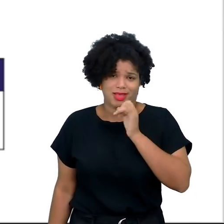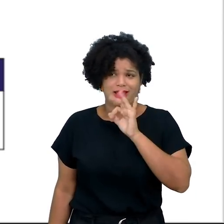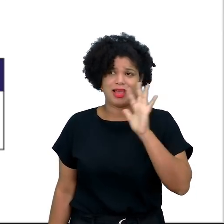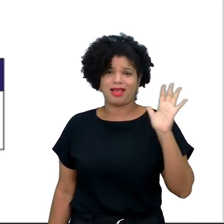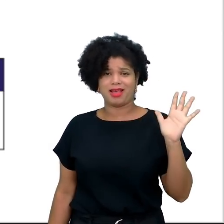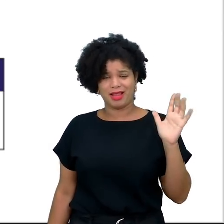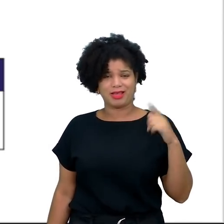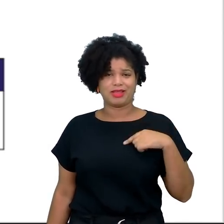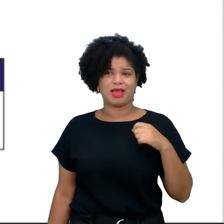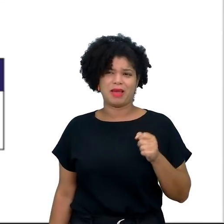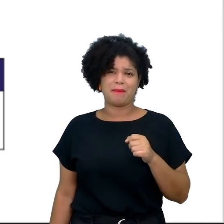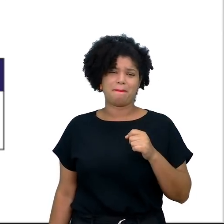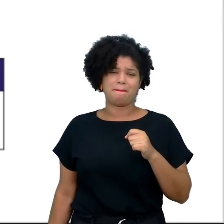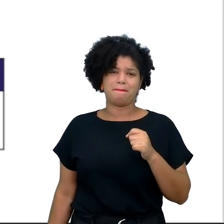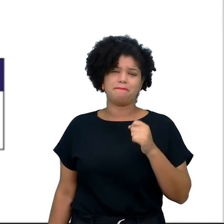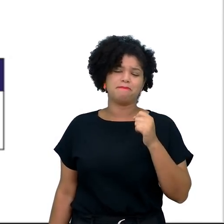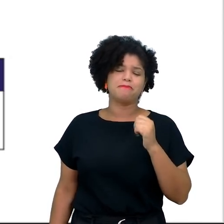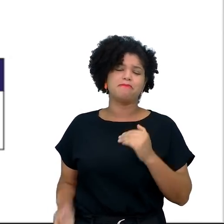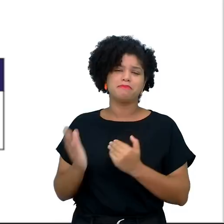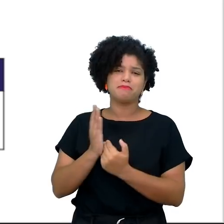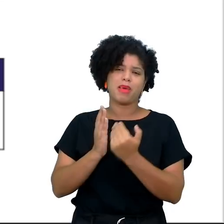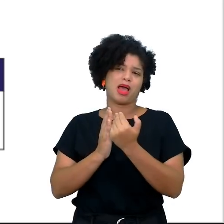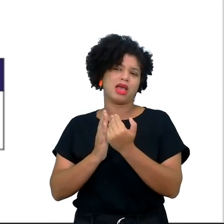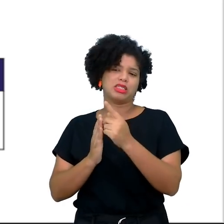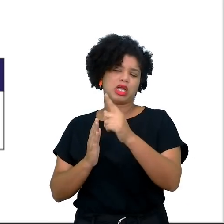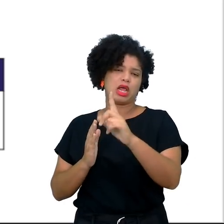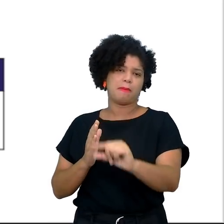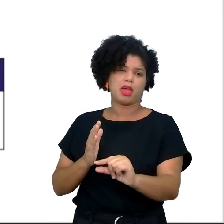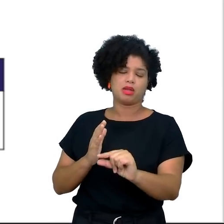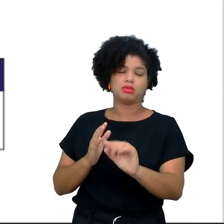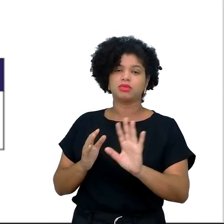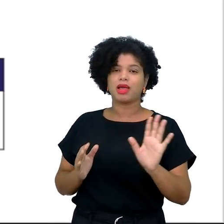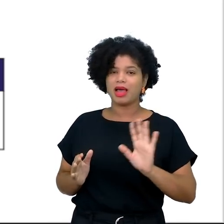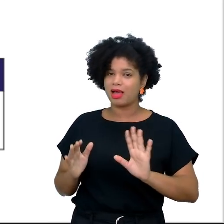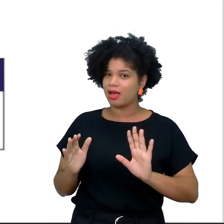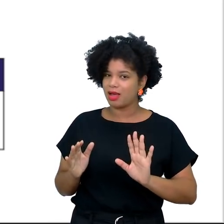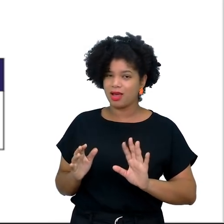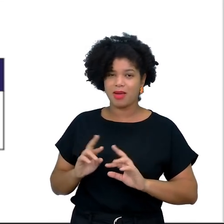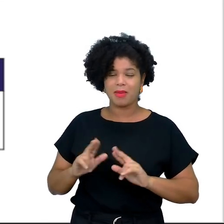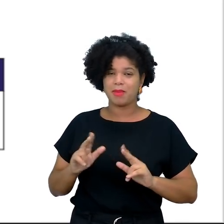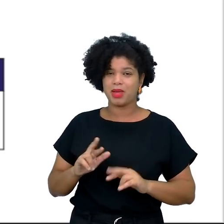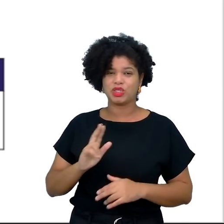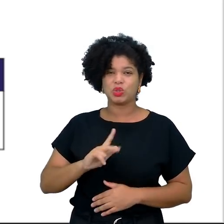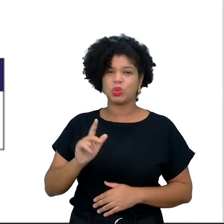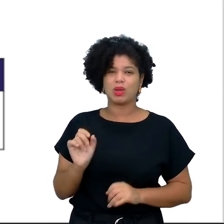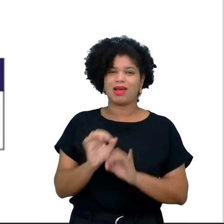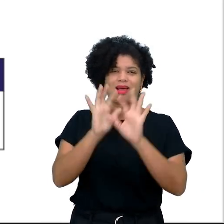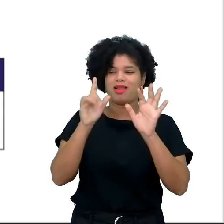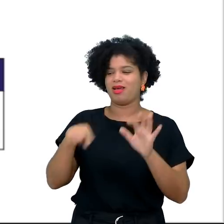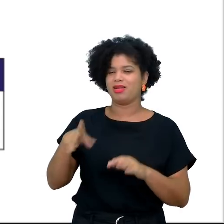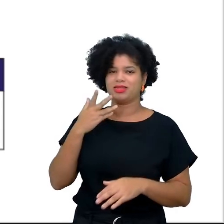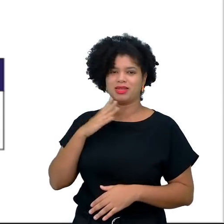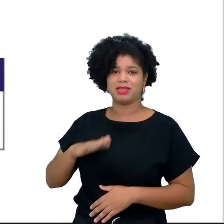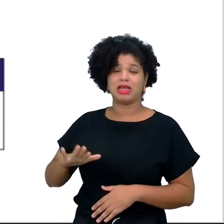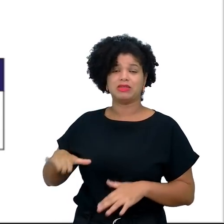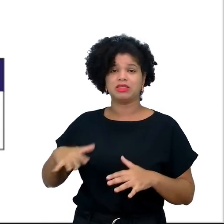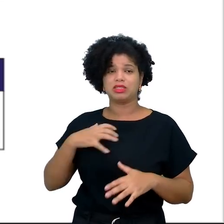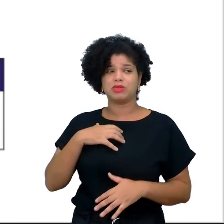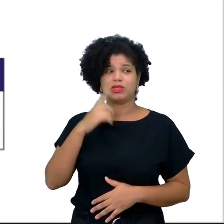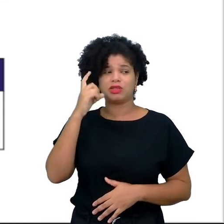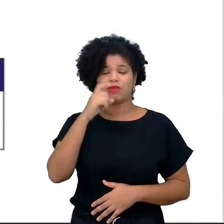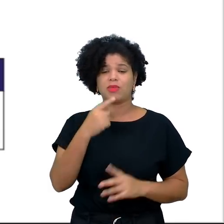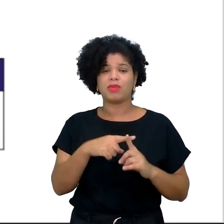ele tem a mais, está falando que ele tem a mais, quer dizer que o outro tem a menos. Mas só que cabe destacar que as crianças muitas vezes se apoiam